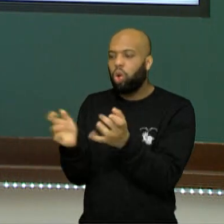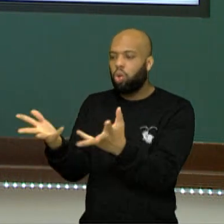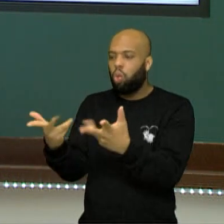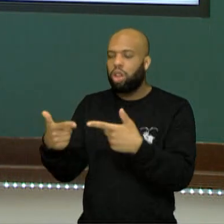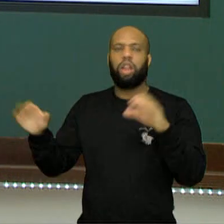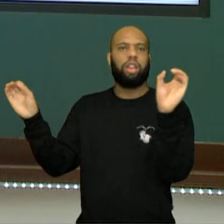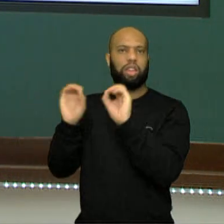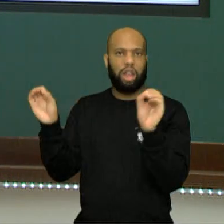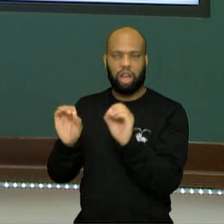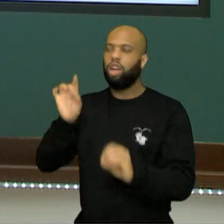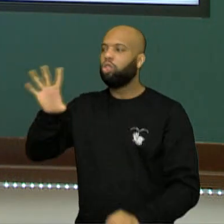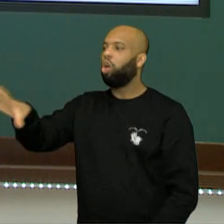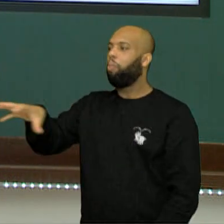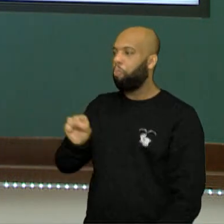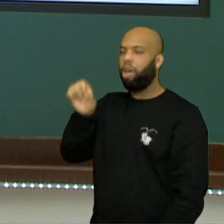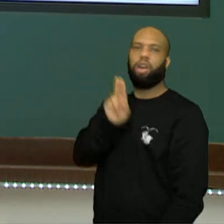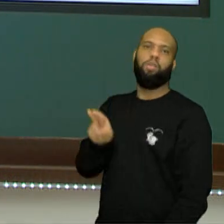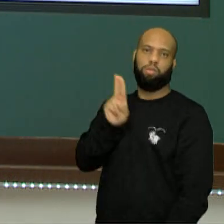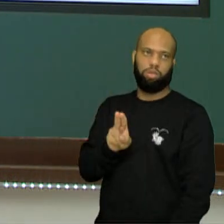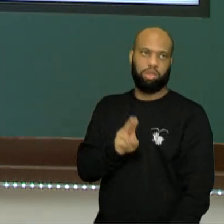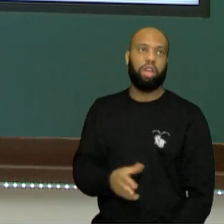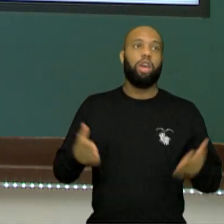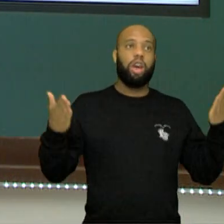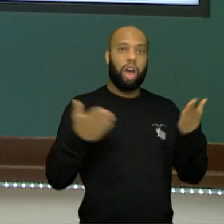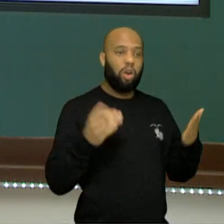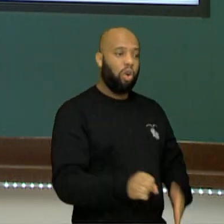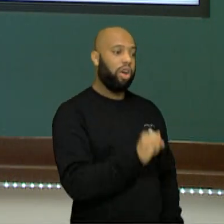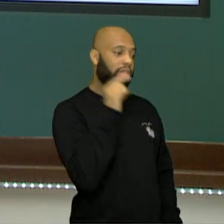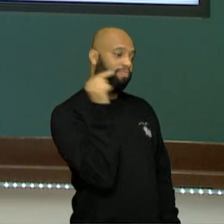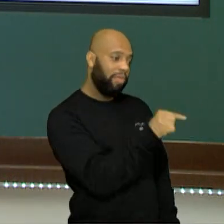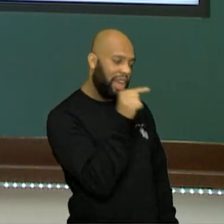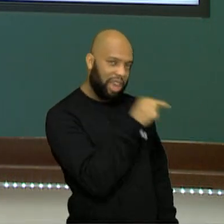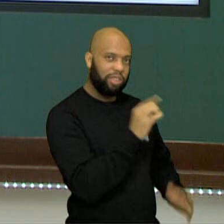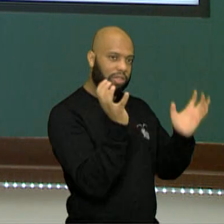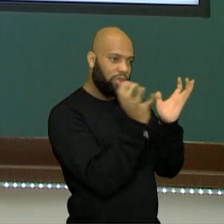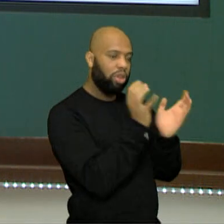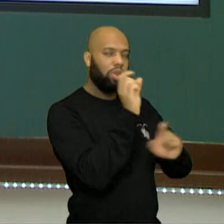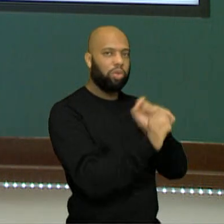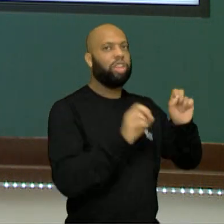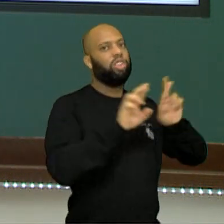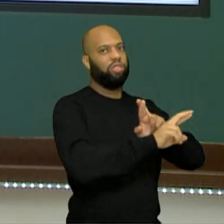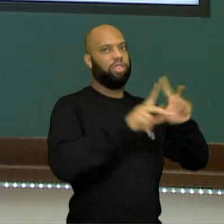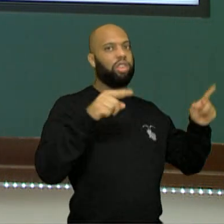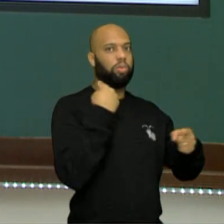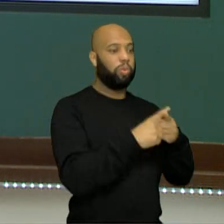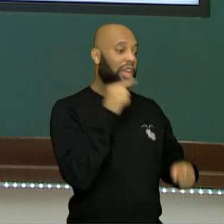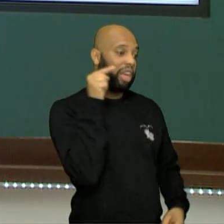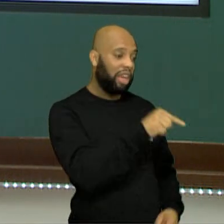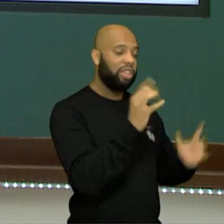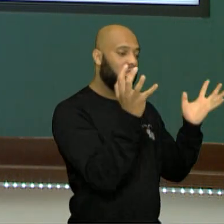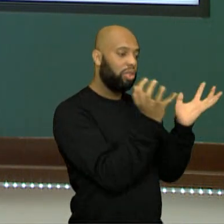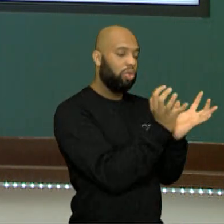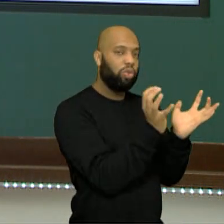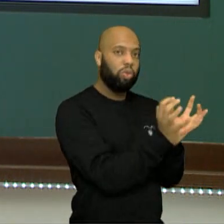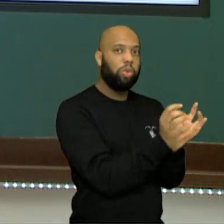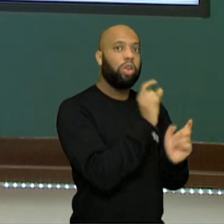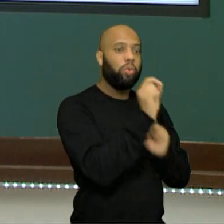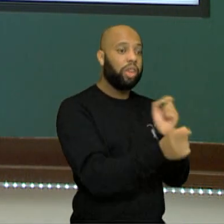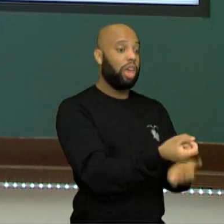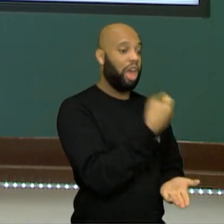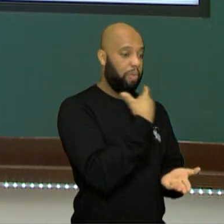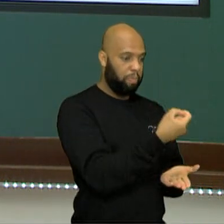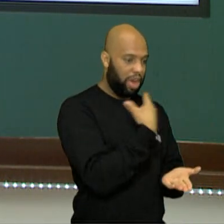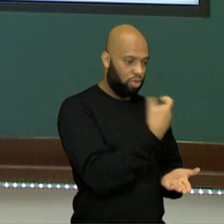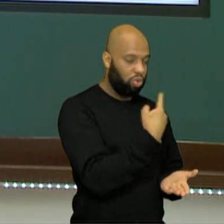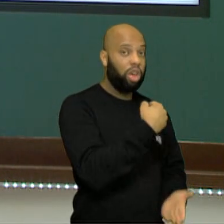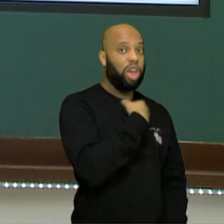qualidade, nada. Agora, quando a gente vai para fitoterápicos é diferente, porque o fitoterápico ele é o